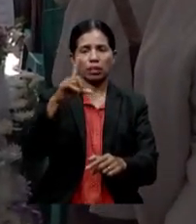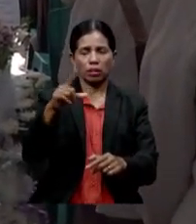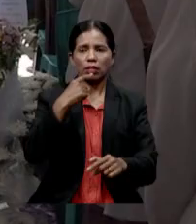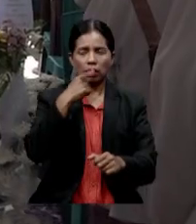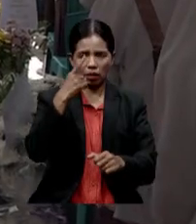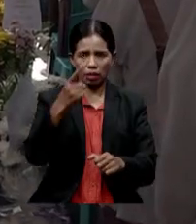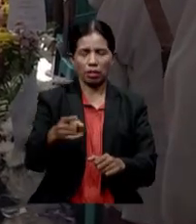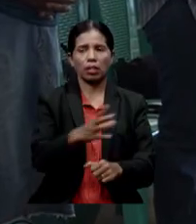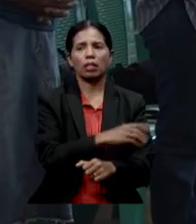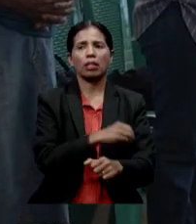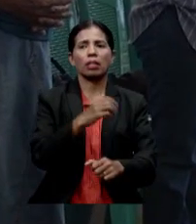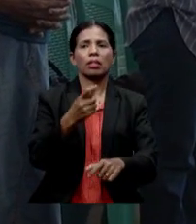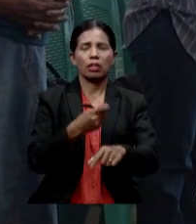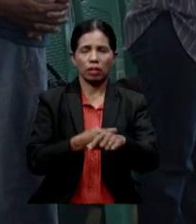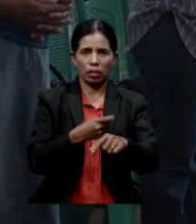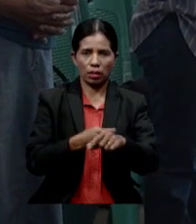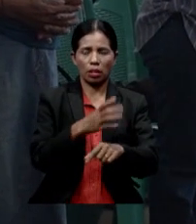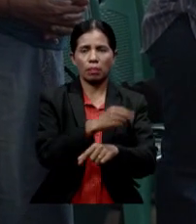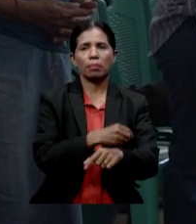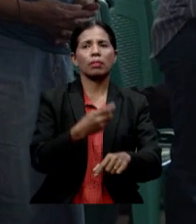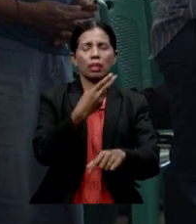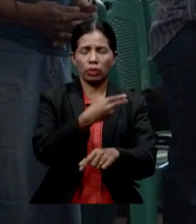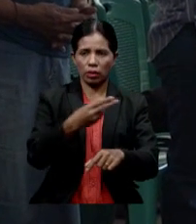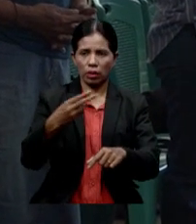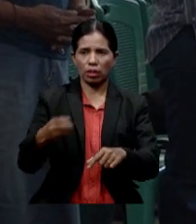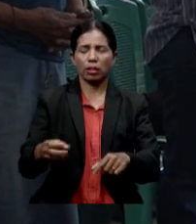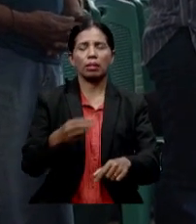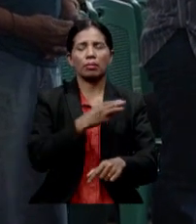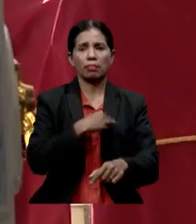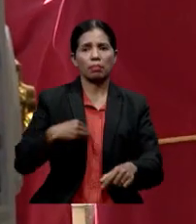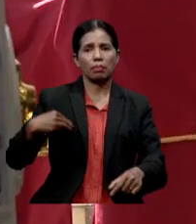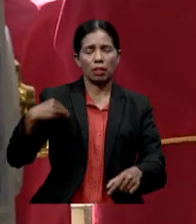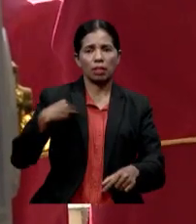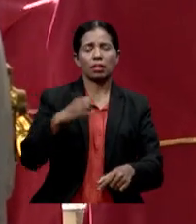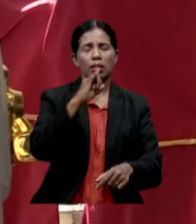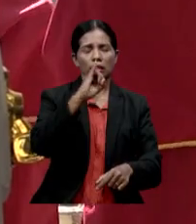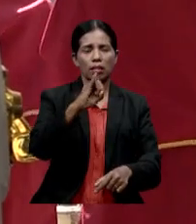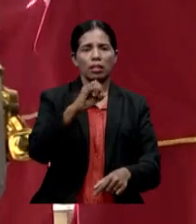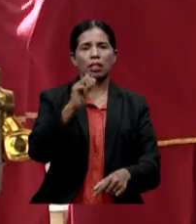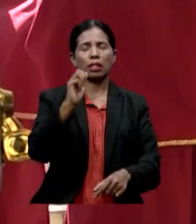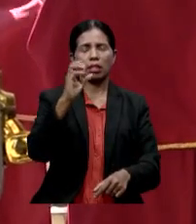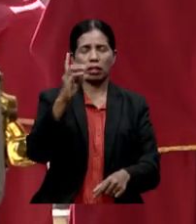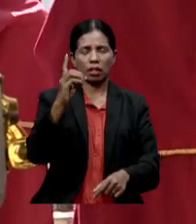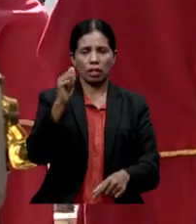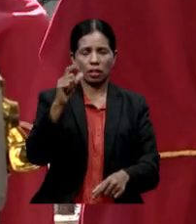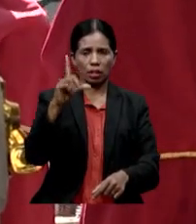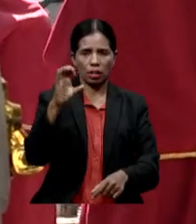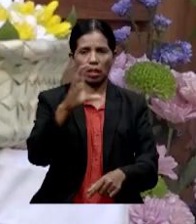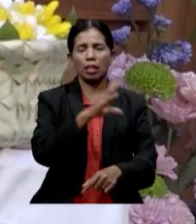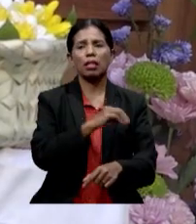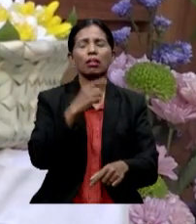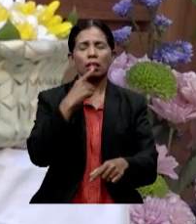Ateten, durante tempo de ocupação Indonésia, irmã Idália Taveras mas luta pela independência de